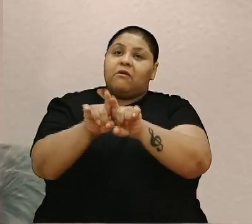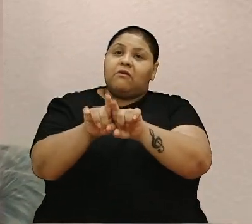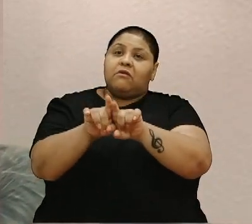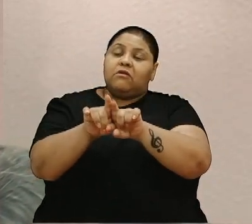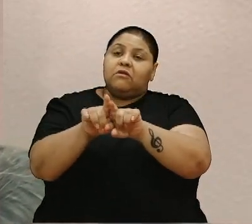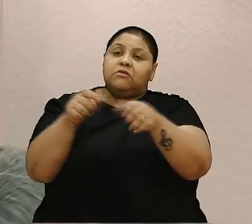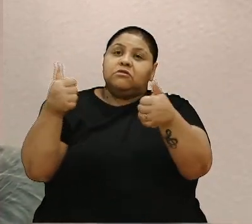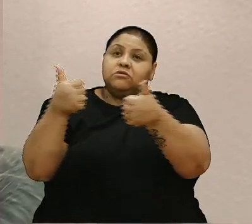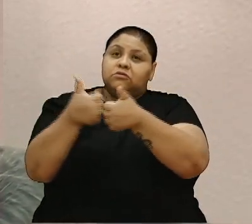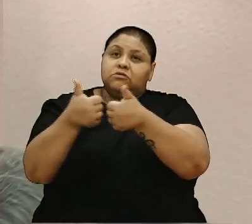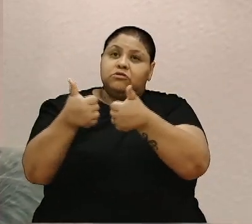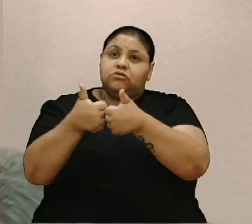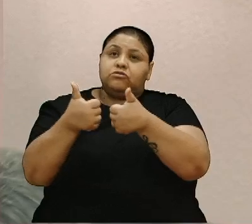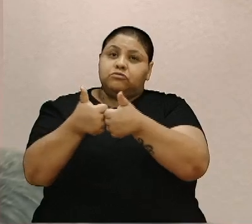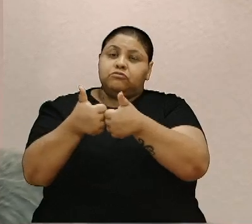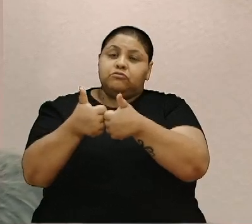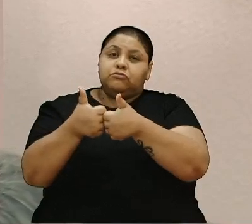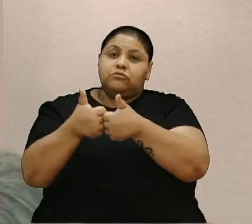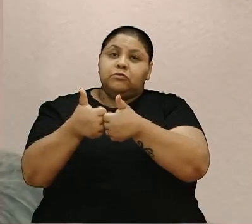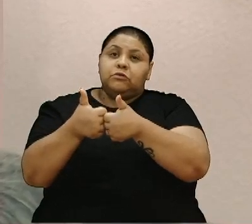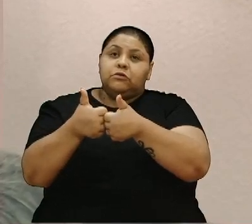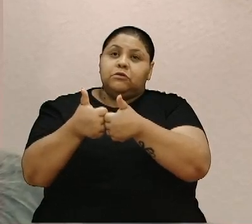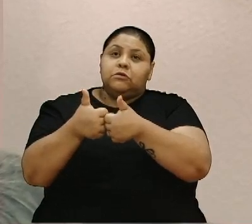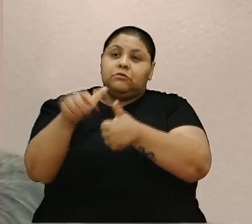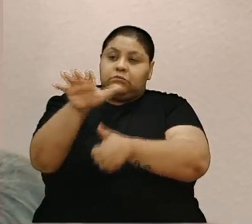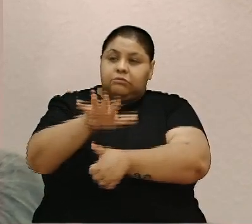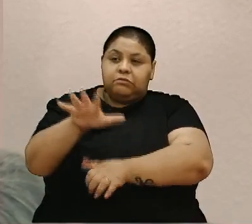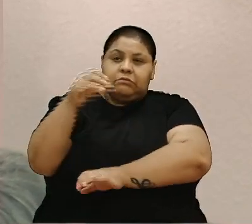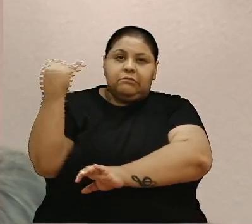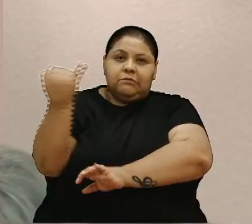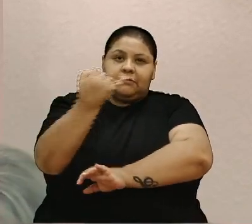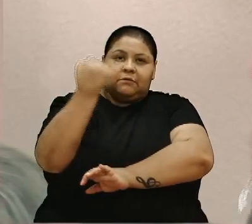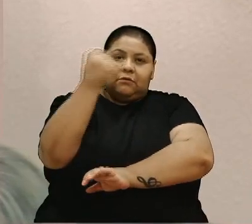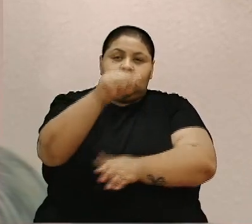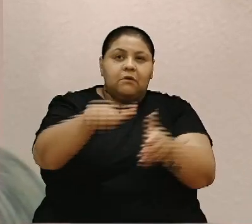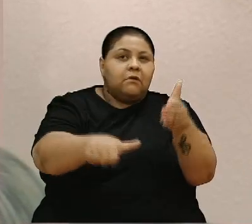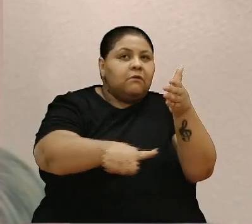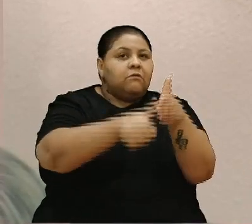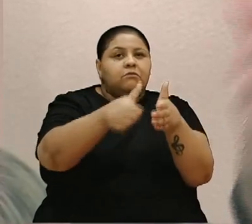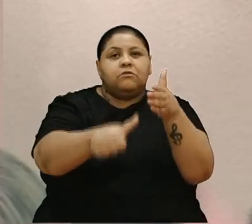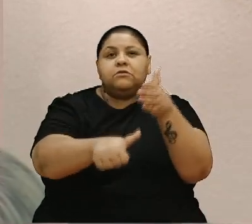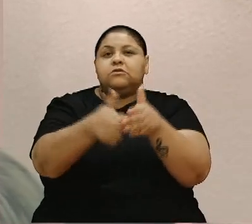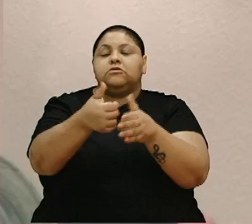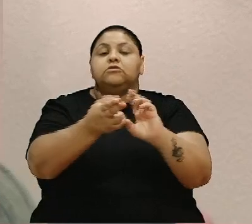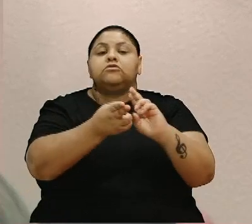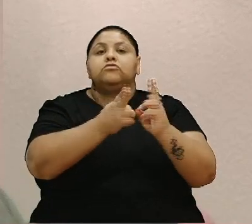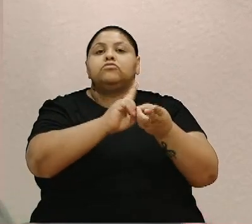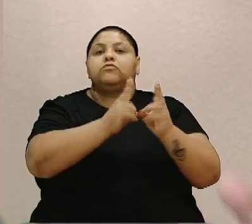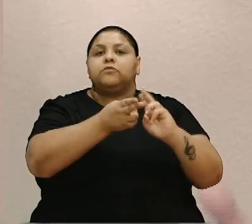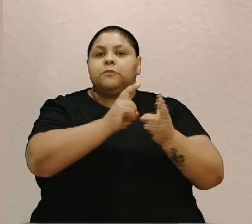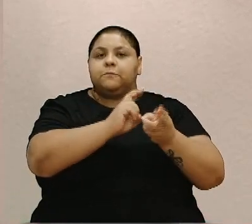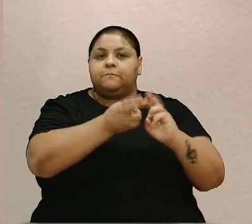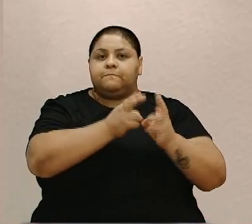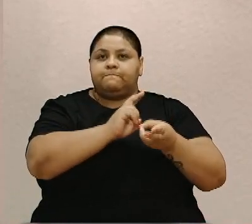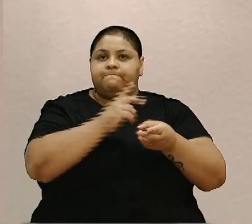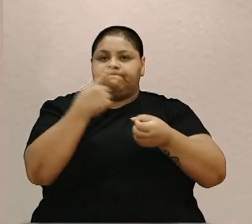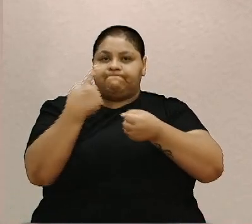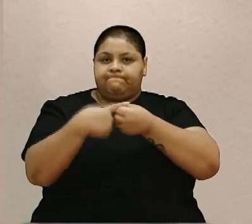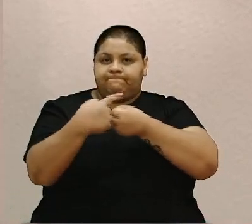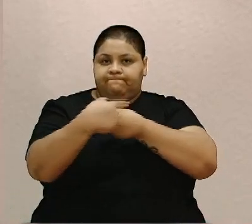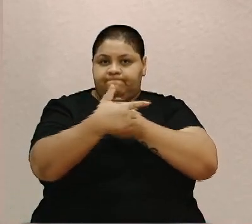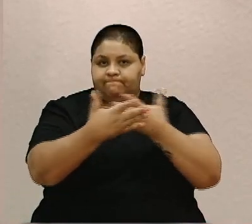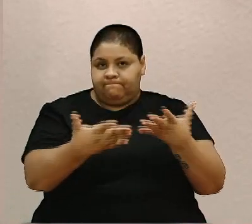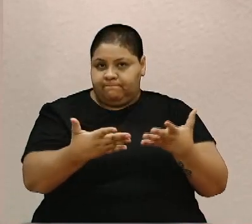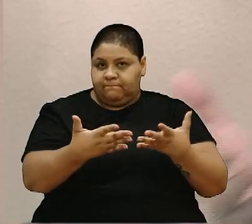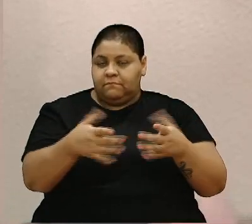à frente dessa pasta tão importante. E melhora toda a questão urbanística da nossa cidade.